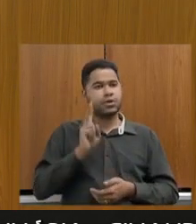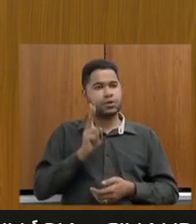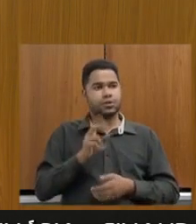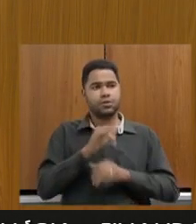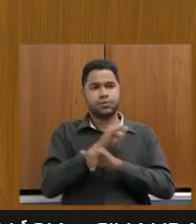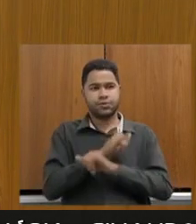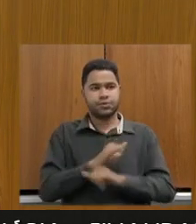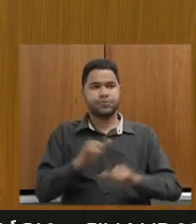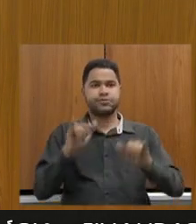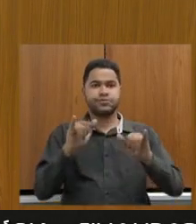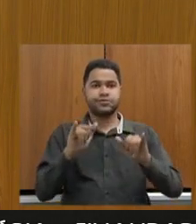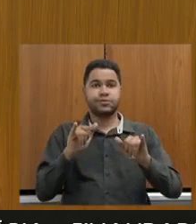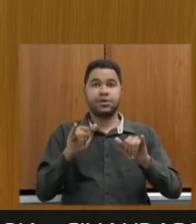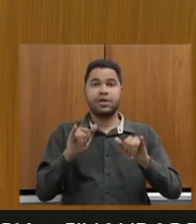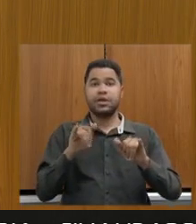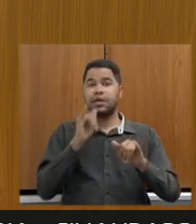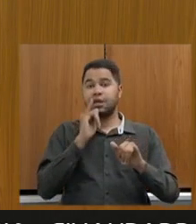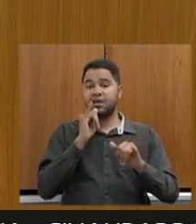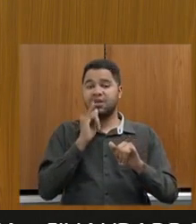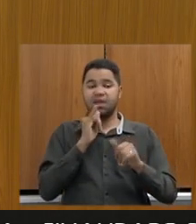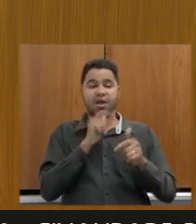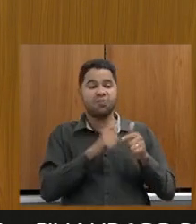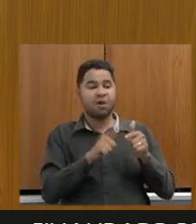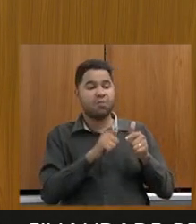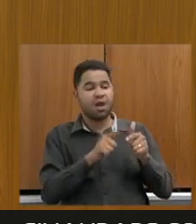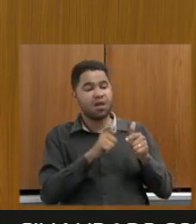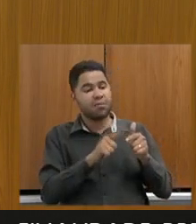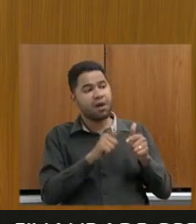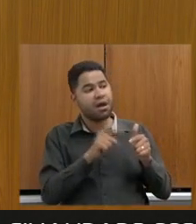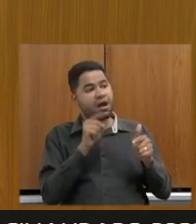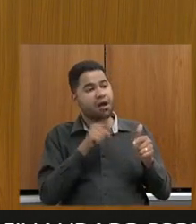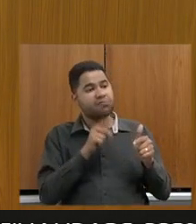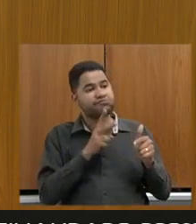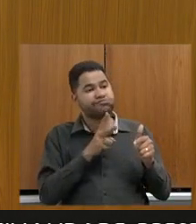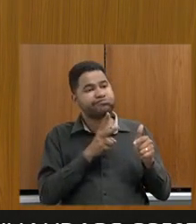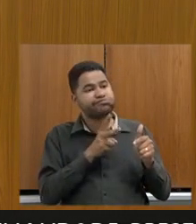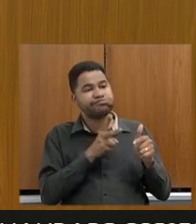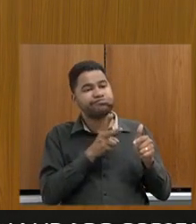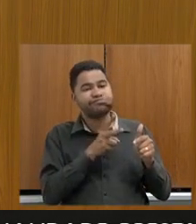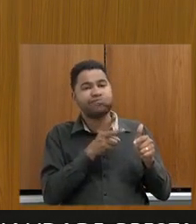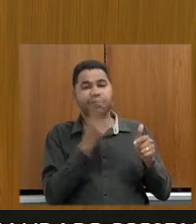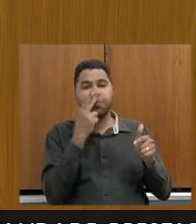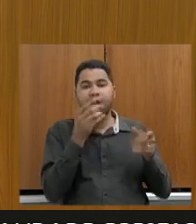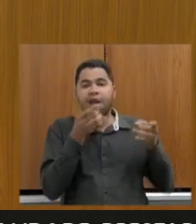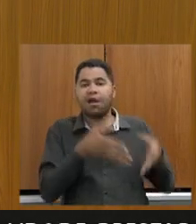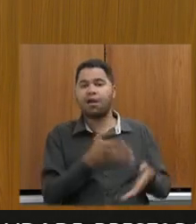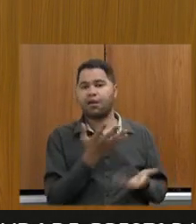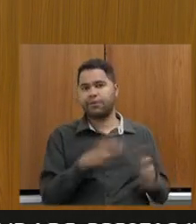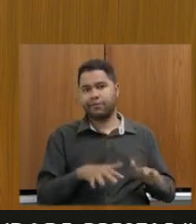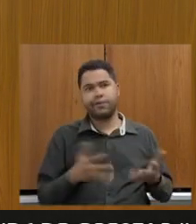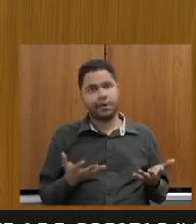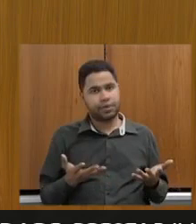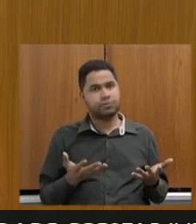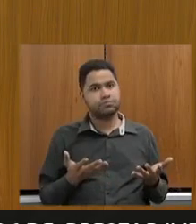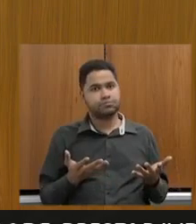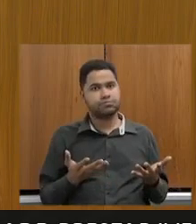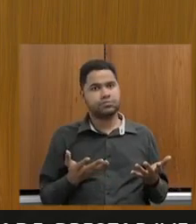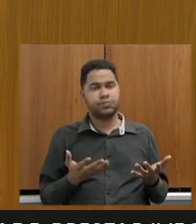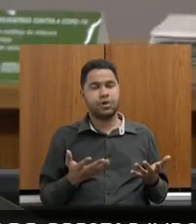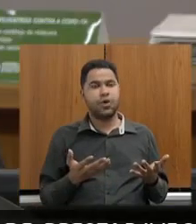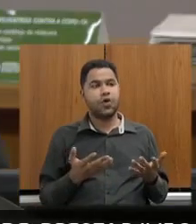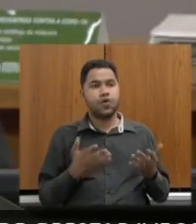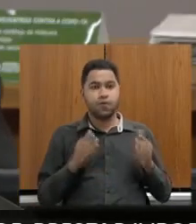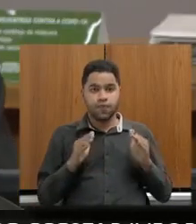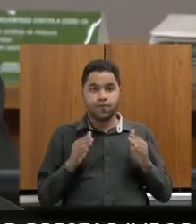digo aos nossos colegas quem namora demais com os problemas casa com eles apaixona e nunca mais quer largar então nós queremos